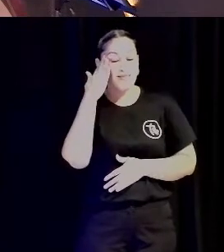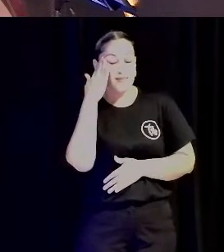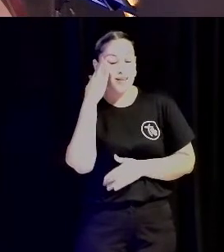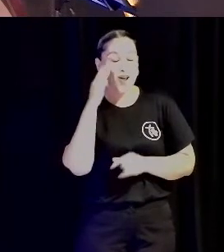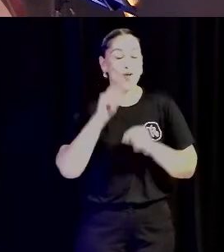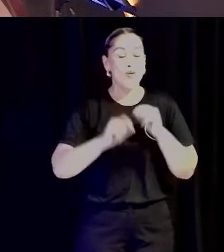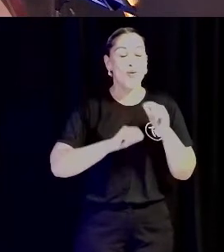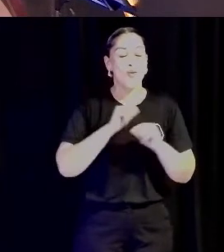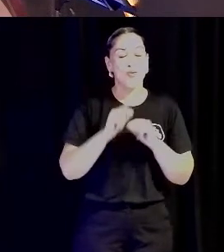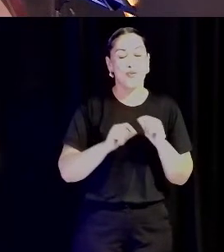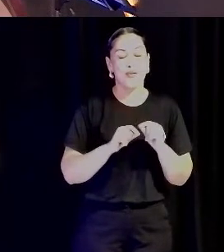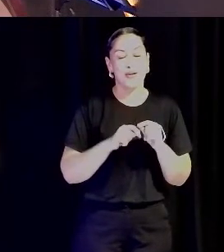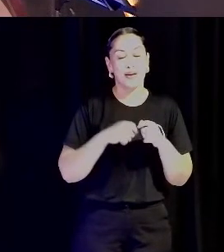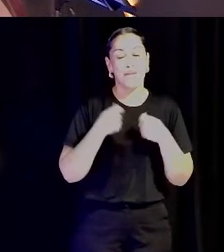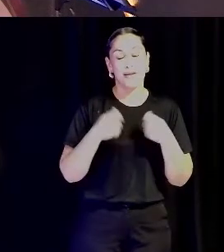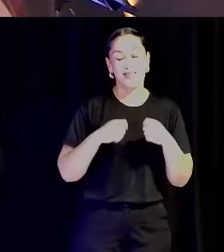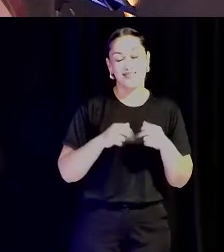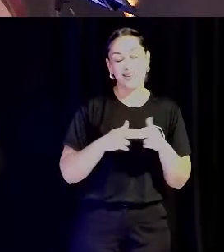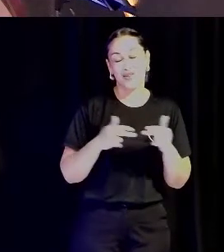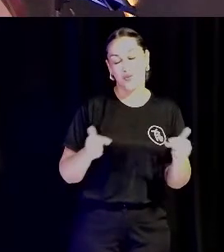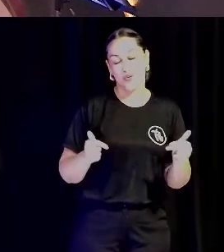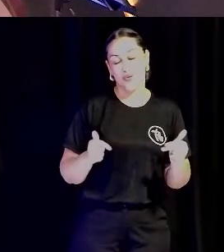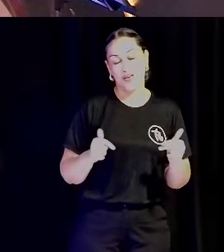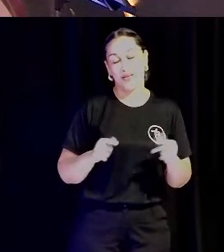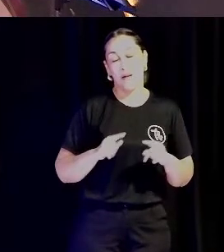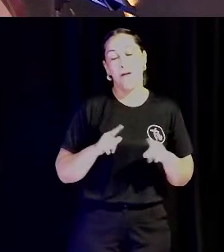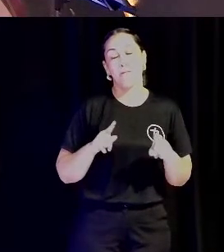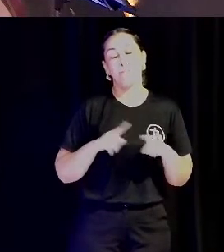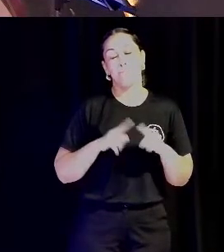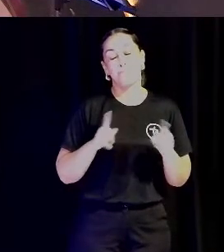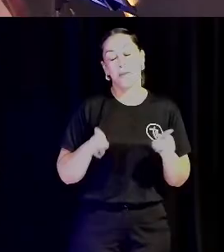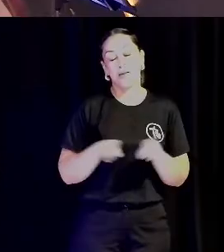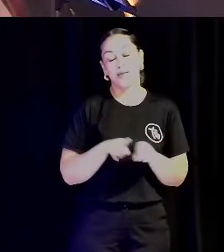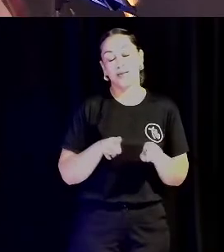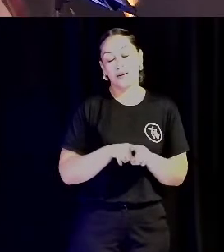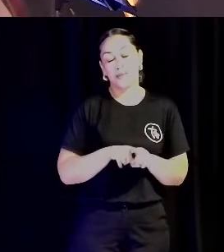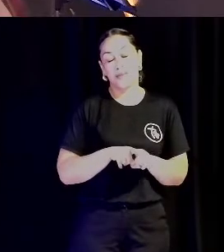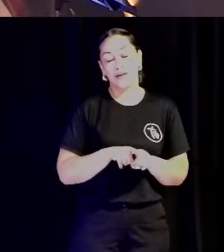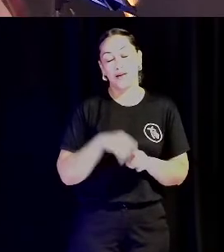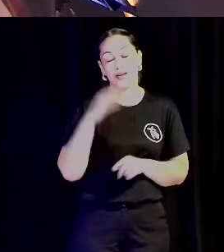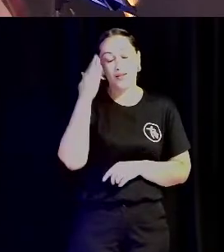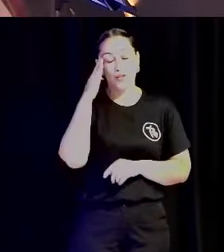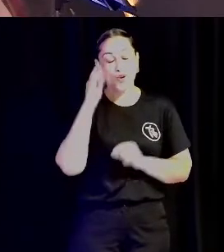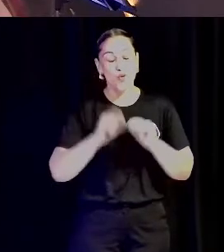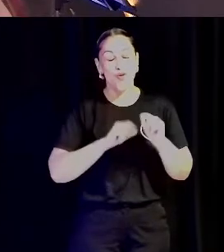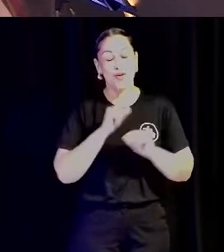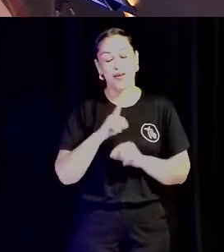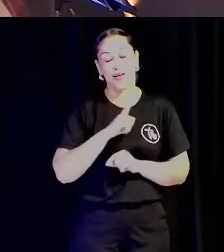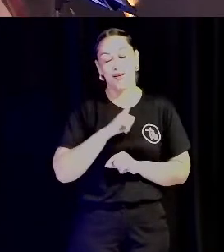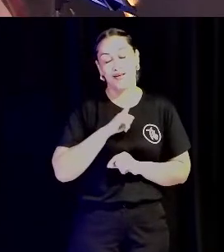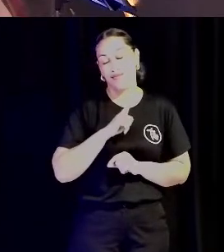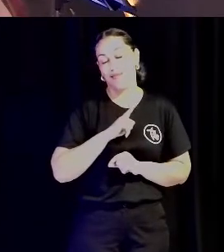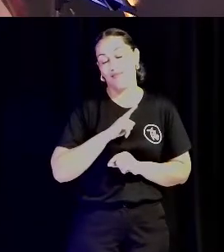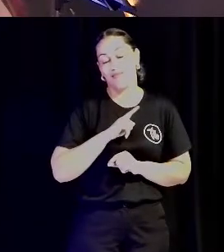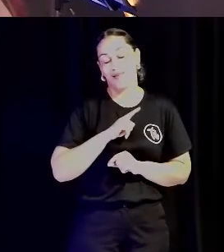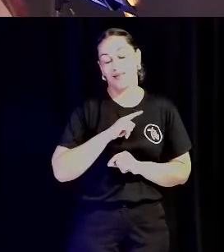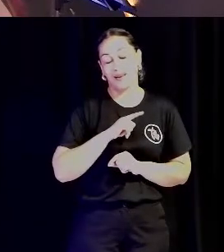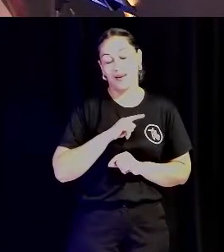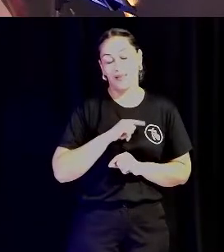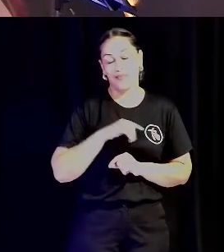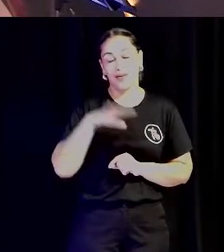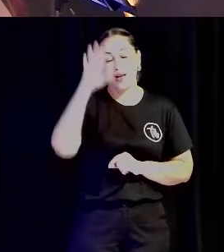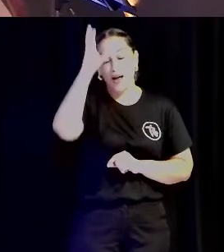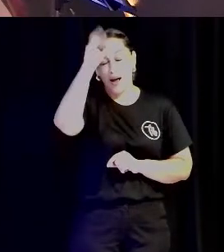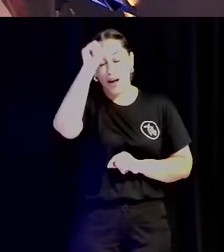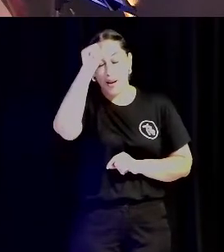o que é ter em abundância. Aprendi o segredo de toda e qualquer circunstância, tanto de